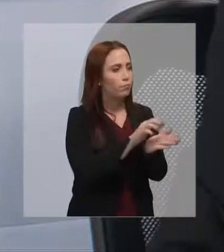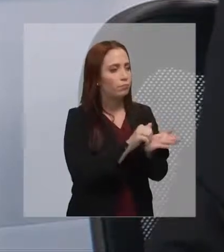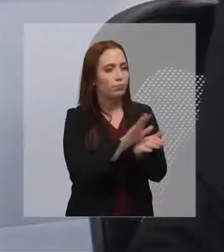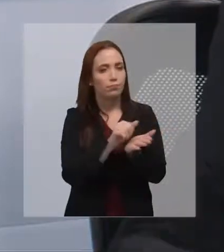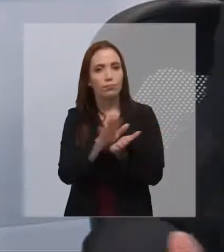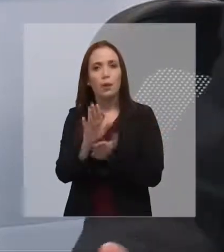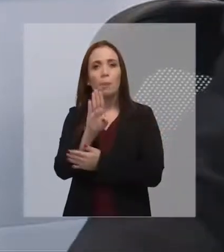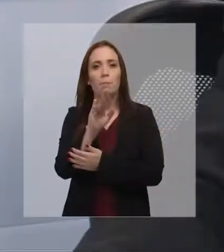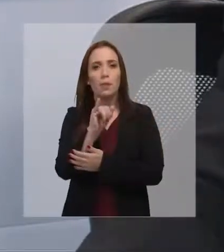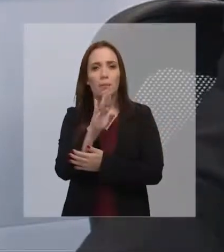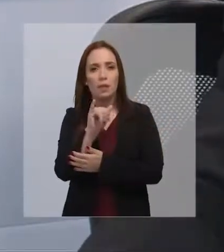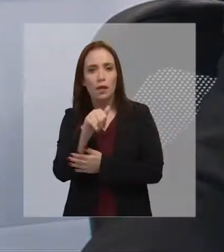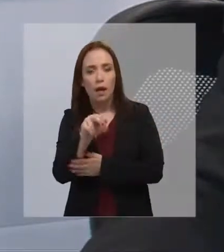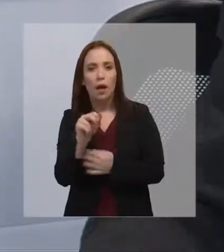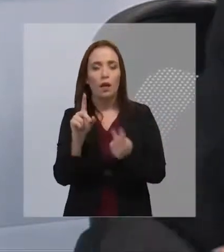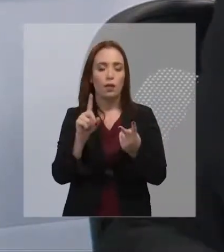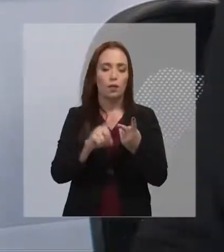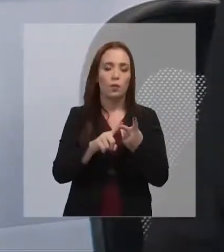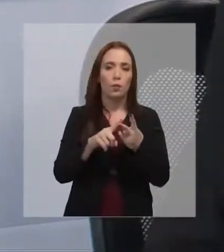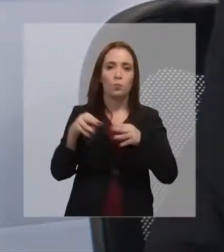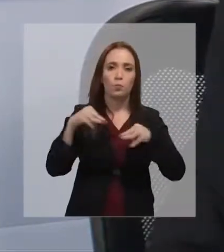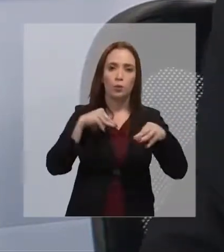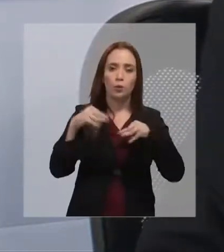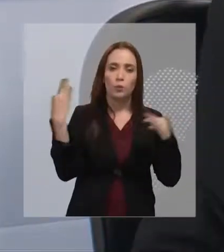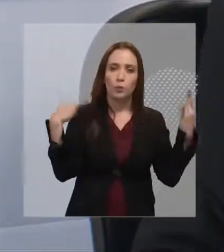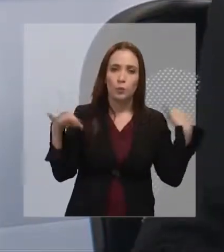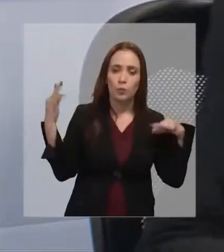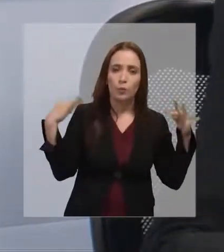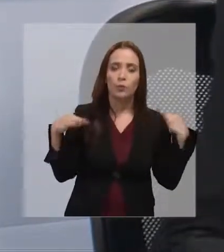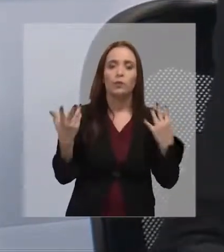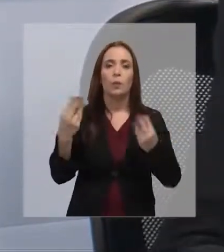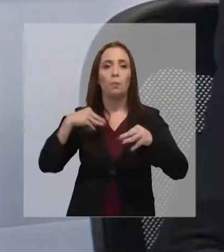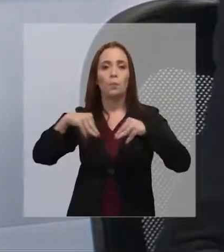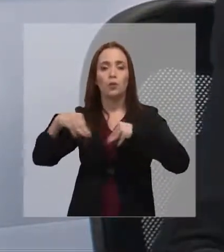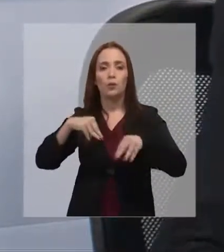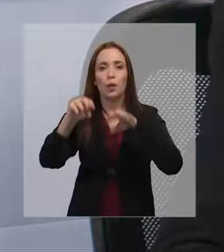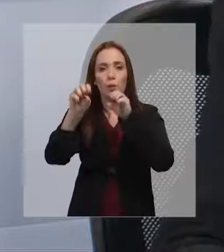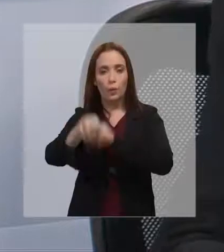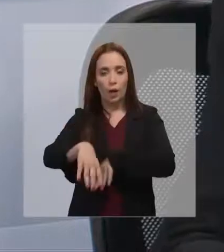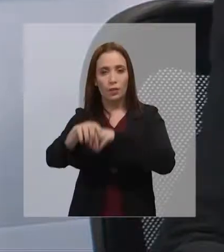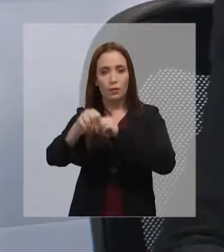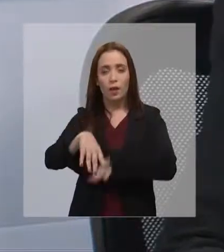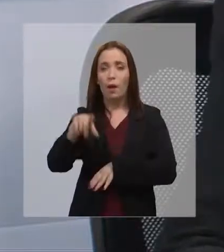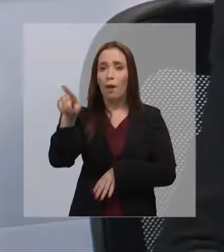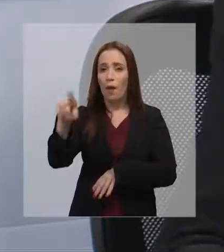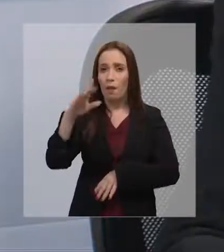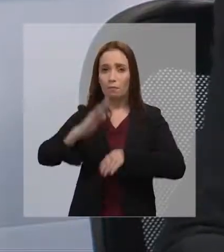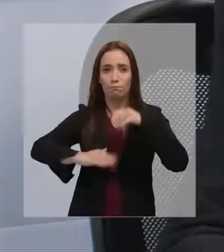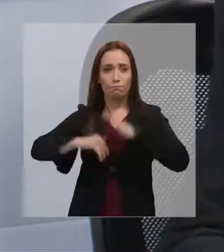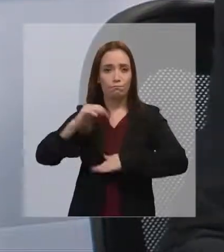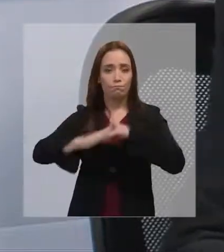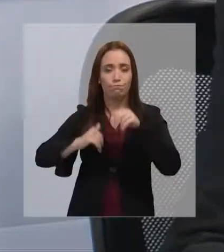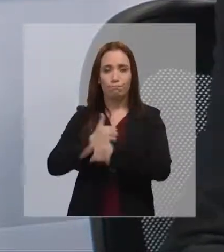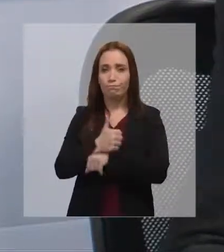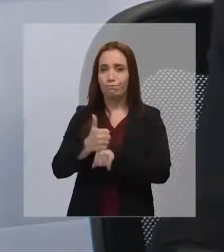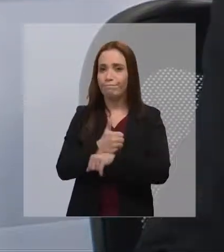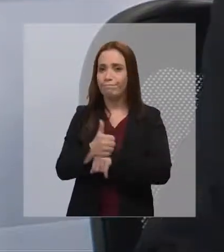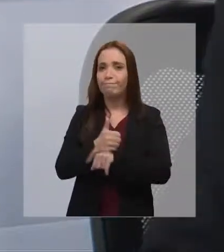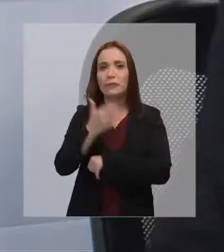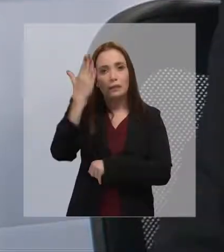Bebiano, a manutenção do ministro do Turismo, o ministro da Educação, que deu sinais que não tem